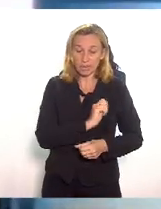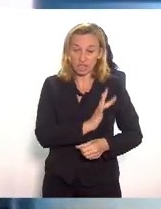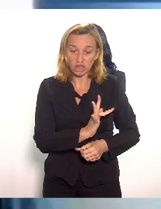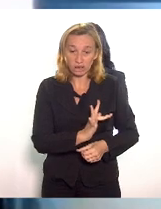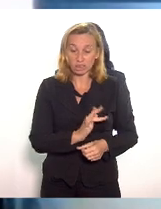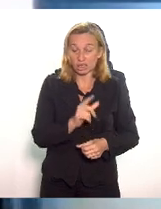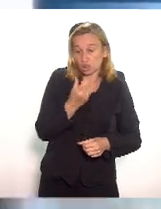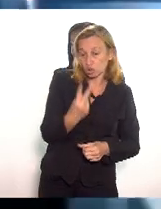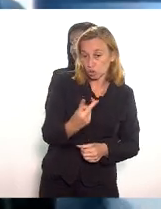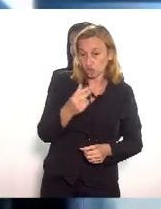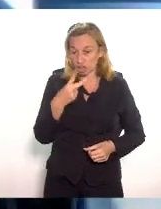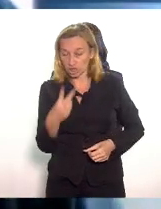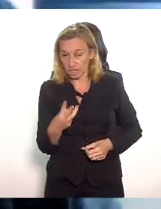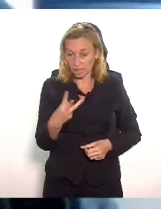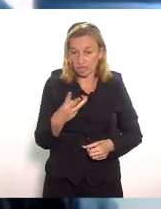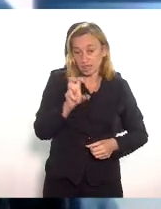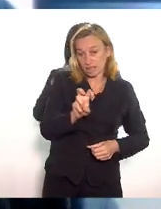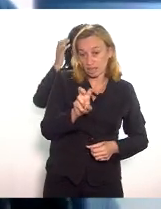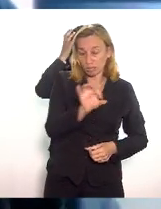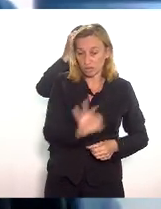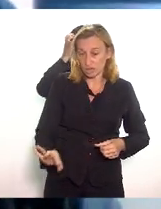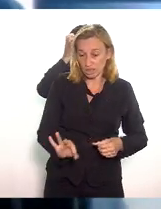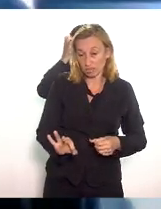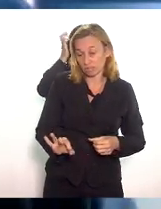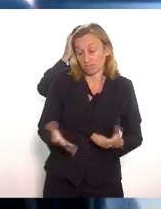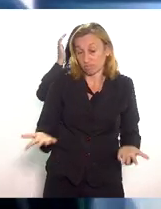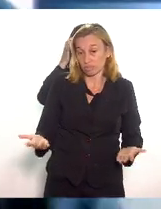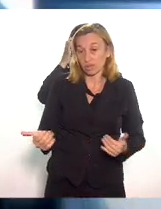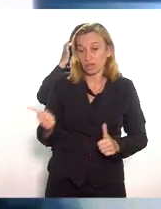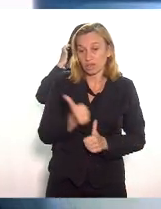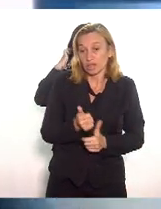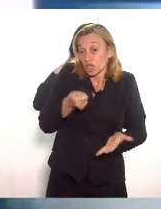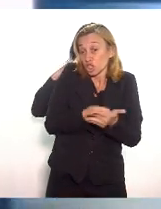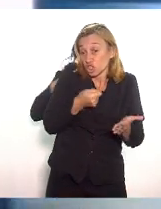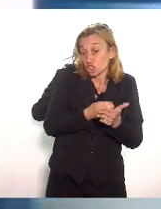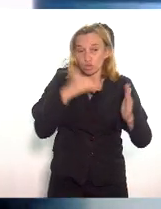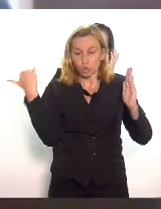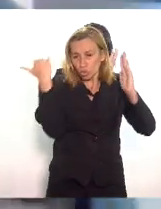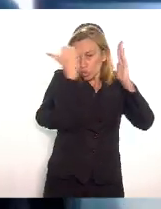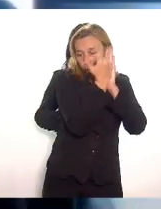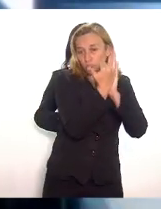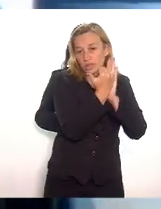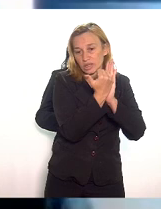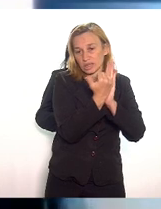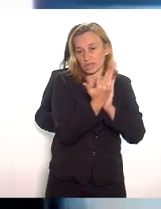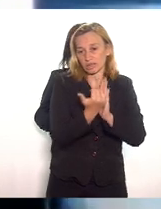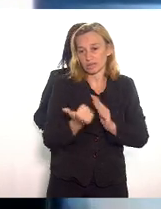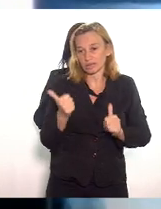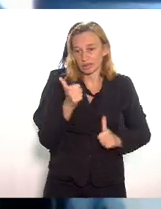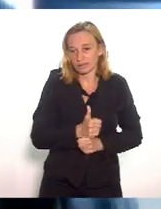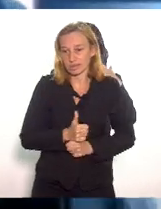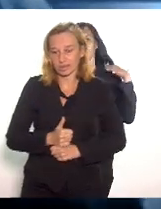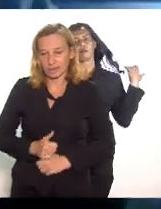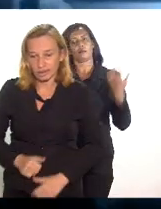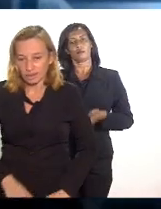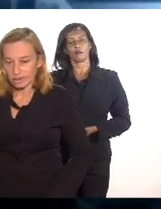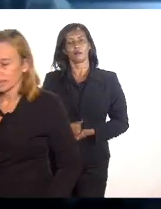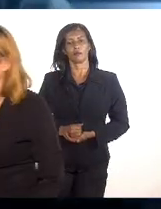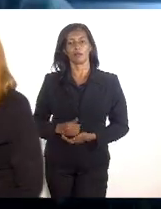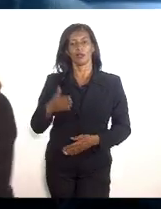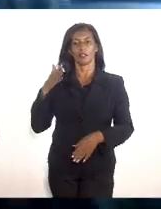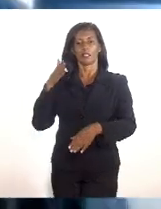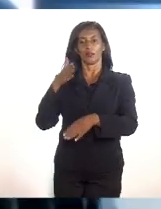de tratamento. Sempre lutamos contra isso. Exigimos o cumpra-se, o dinheiro do FECAM e para saneamento. Devo ter entrado com